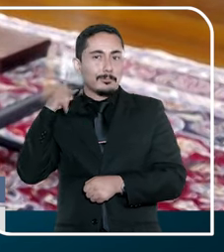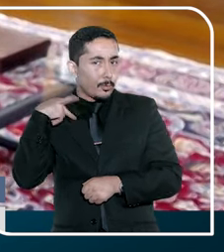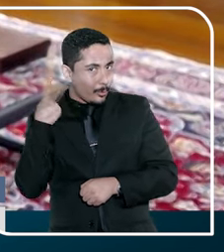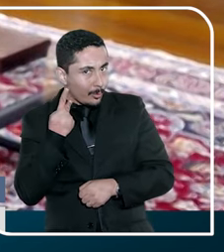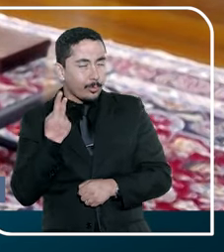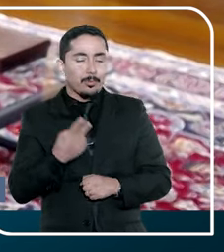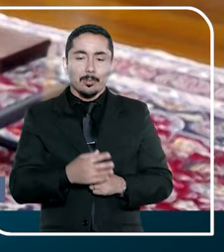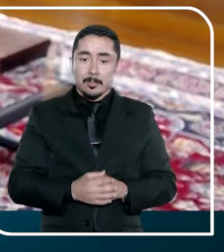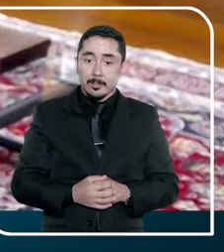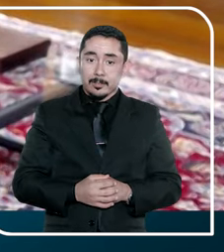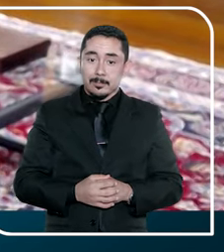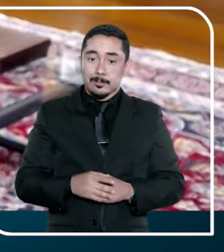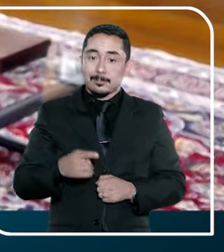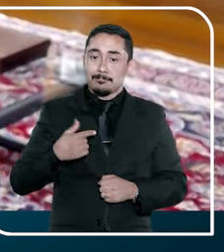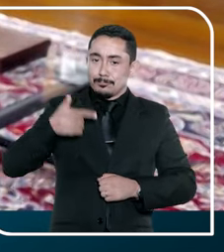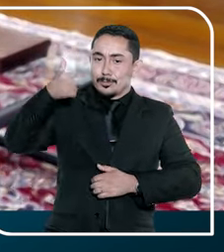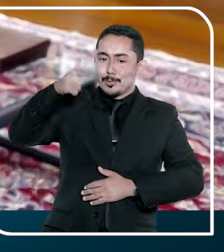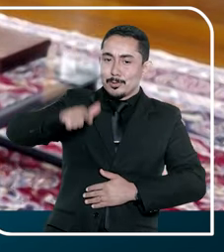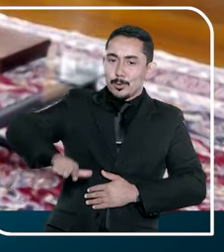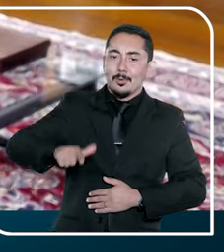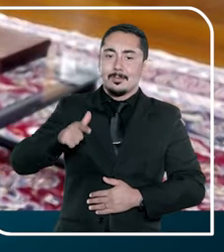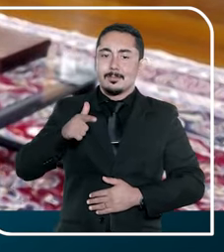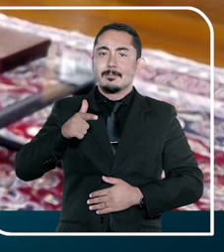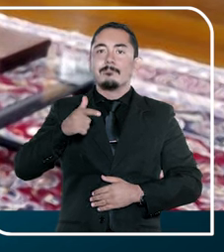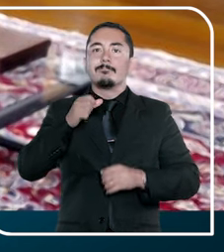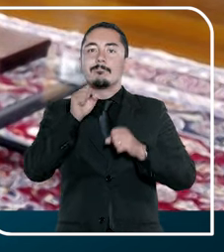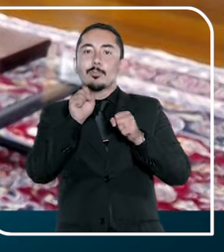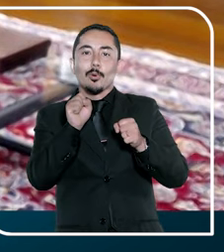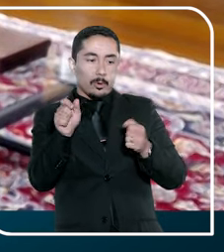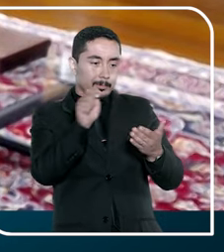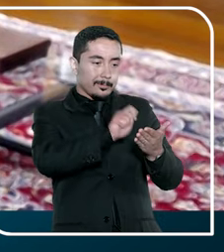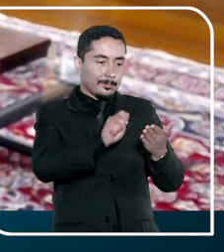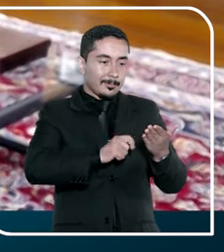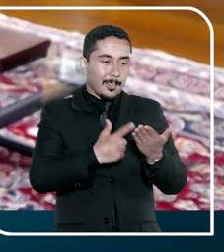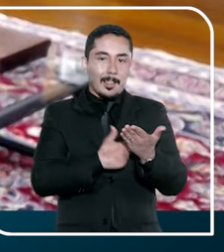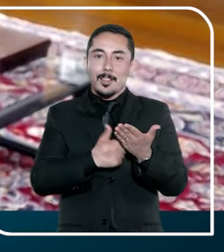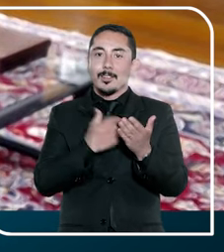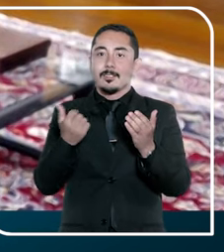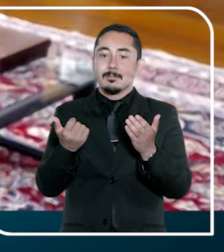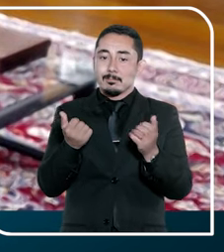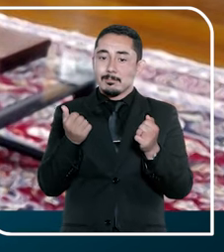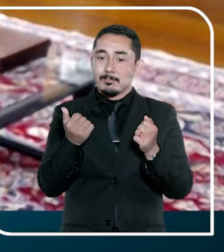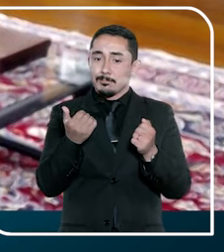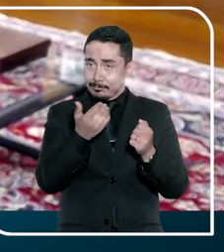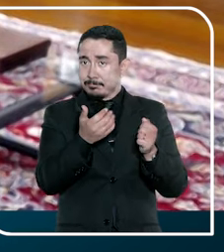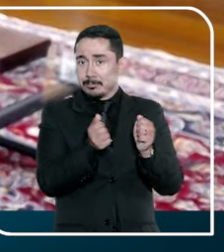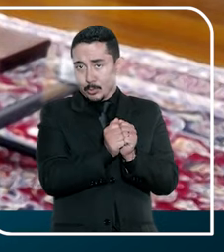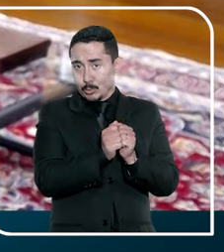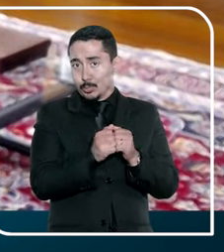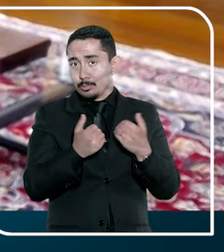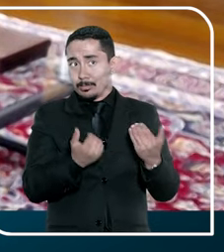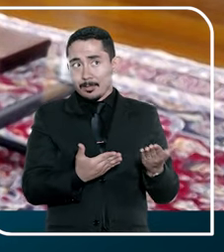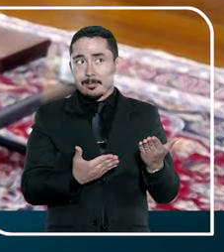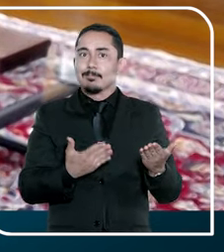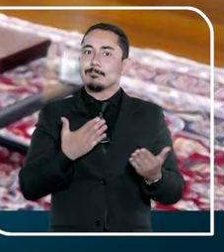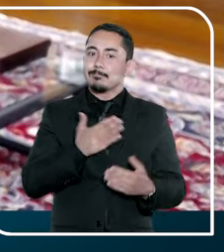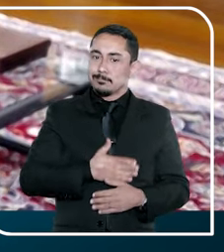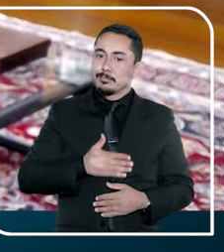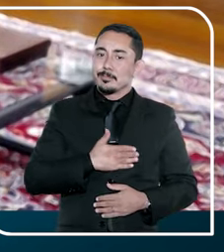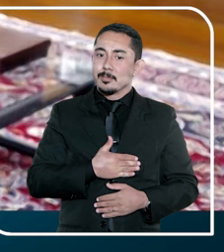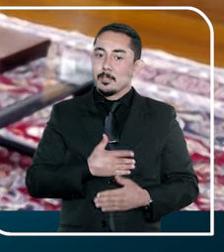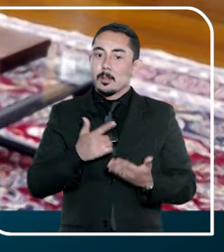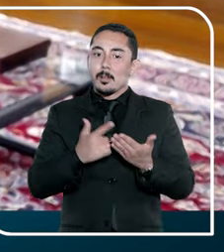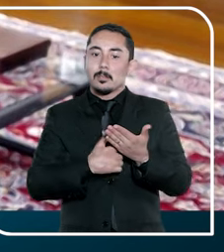de ter podido escrever um livro eh juntamente com eminente collega um livro que nos deu